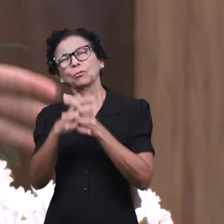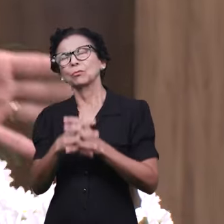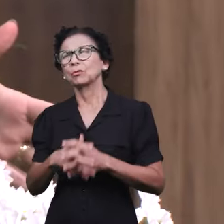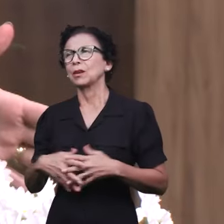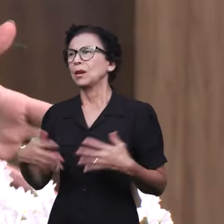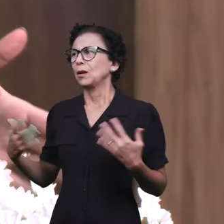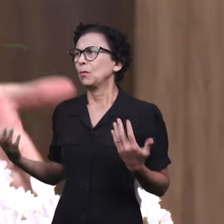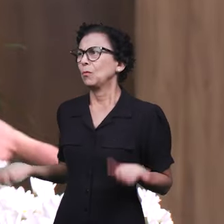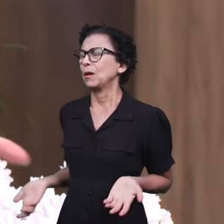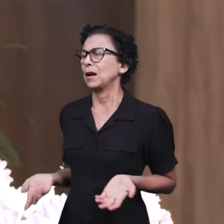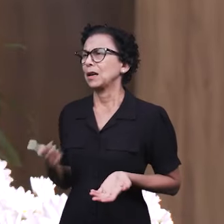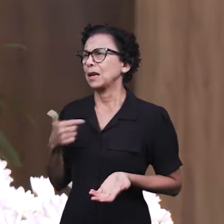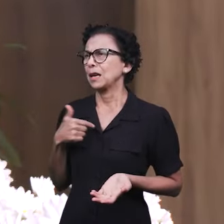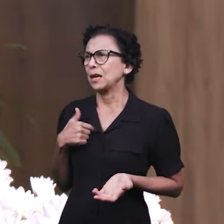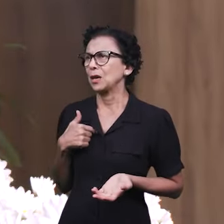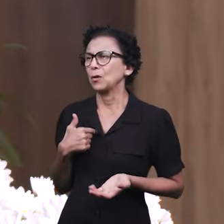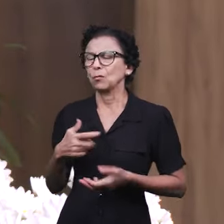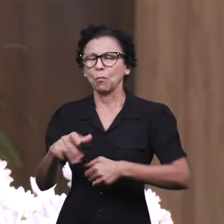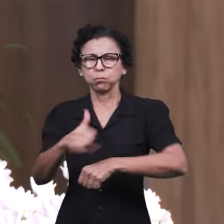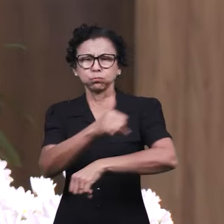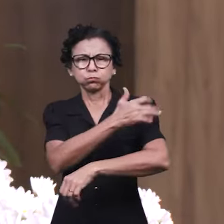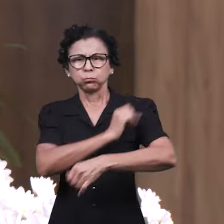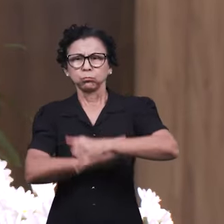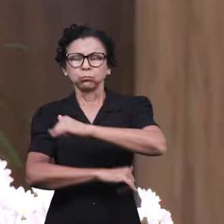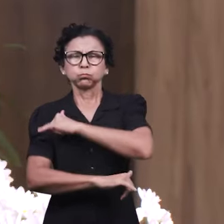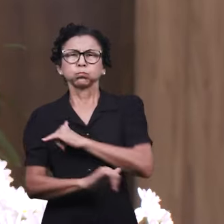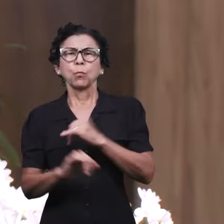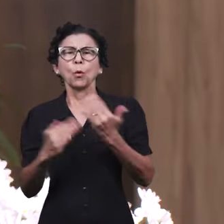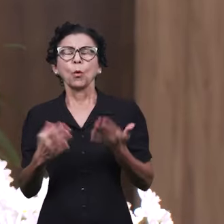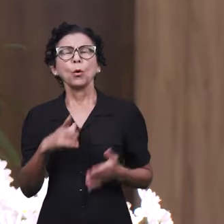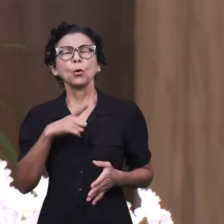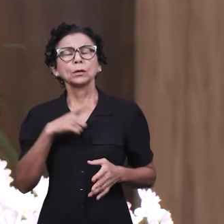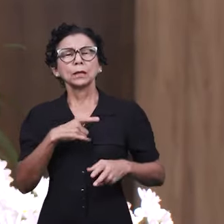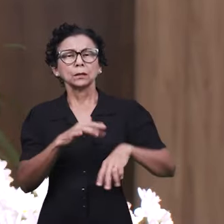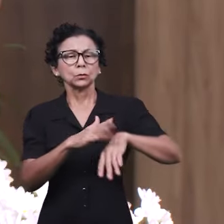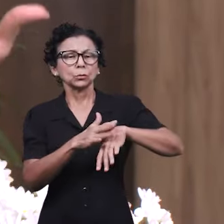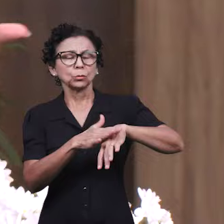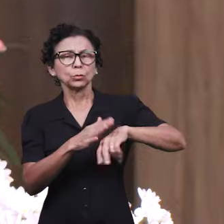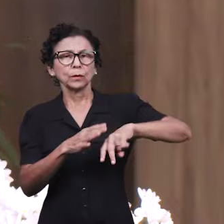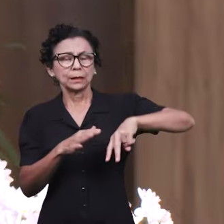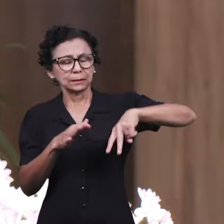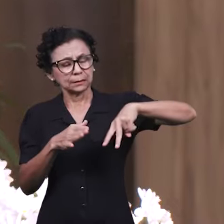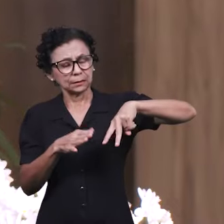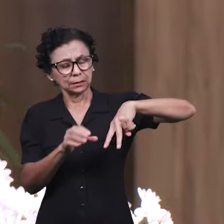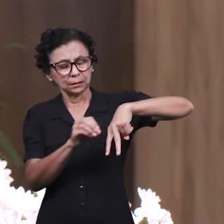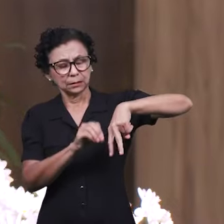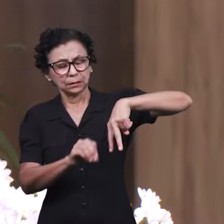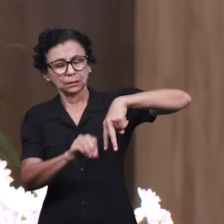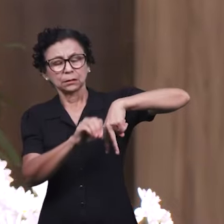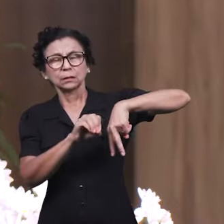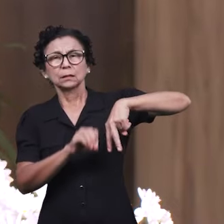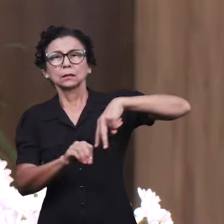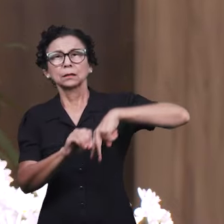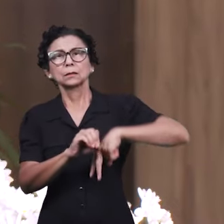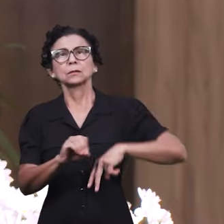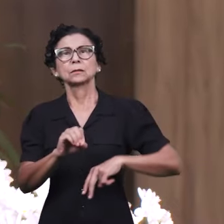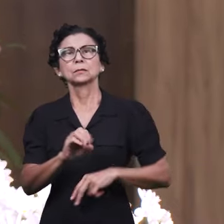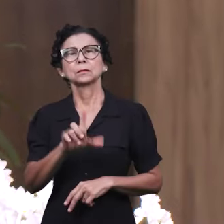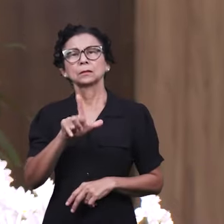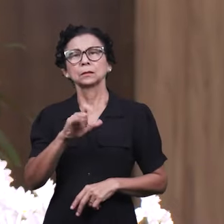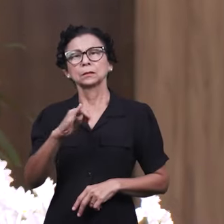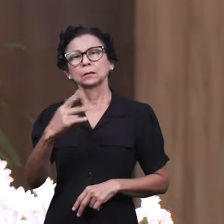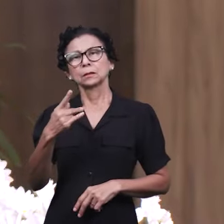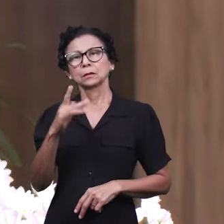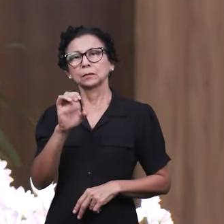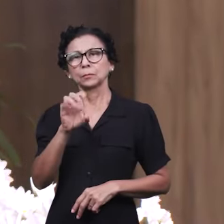celulite da obesidade ou será que eu tenho lipedema como que você ensinaria as pessoas eu sei que não tem um diagnóstico muito certo